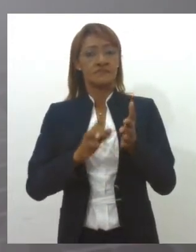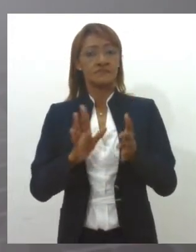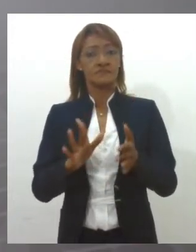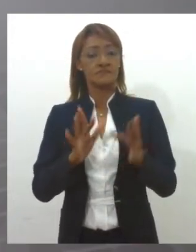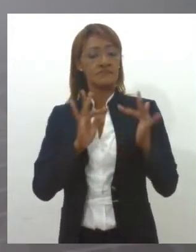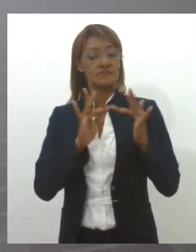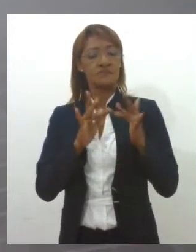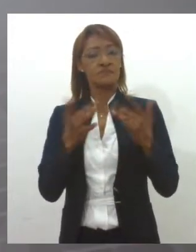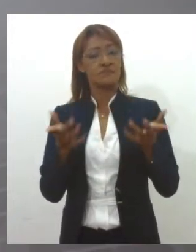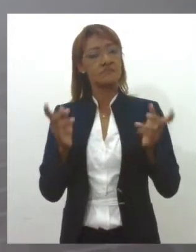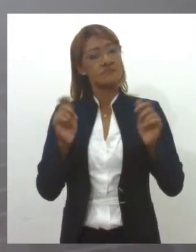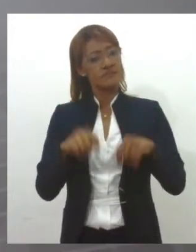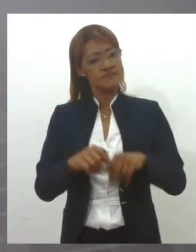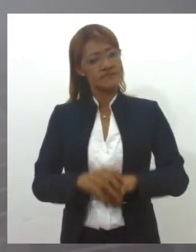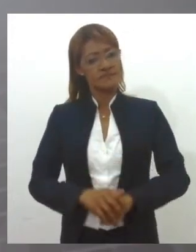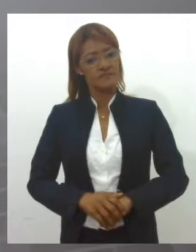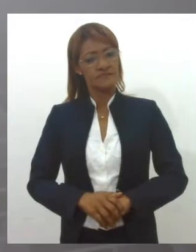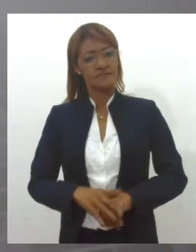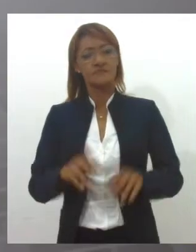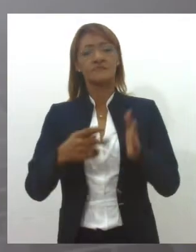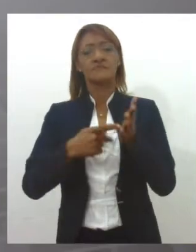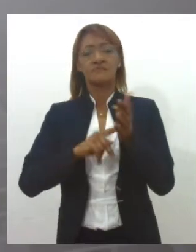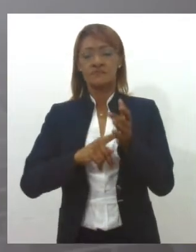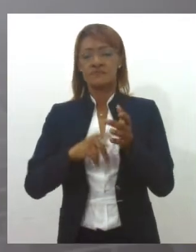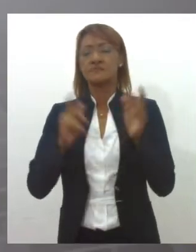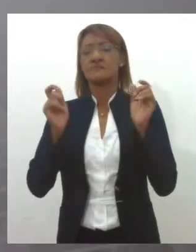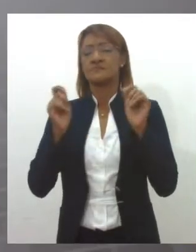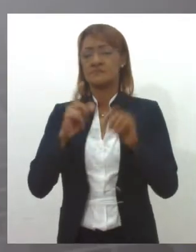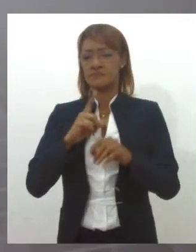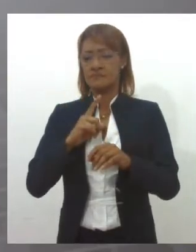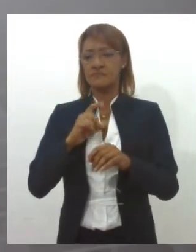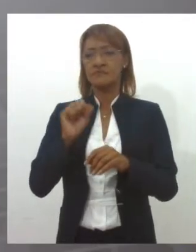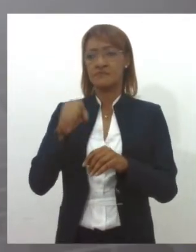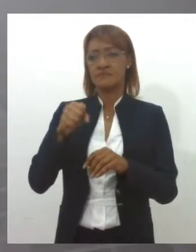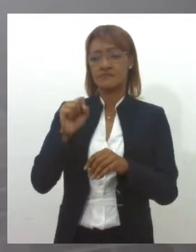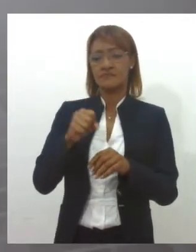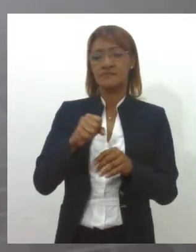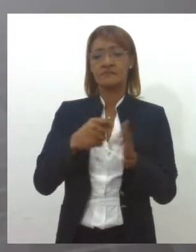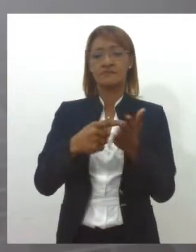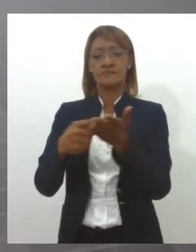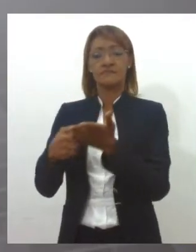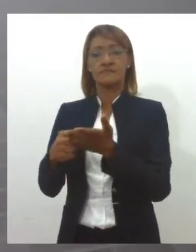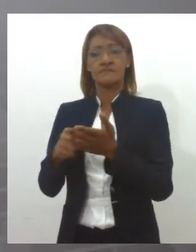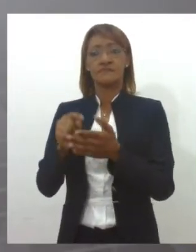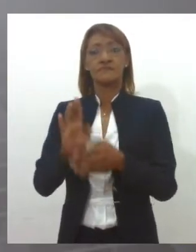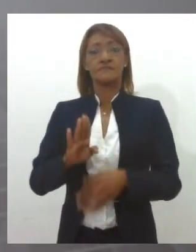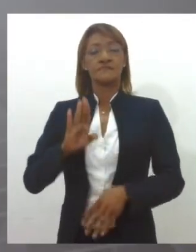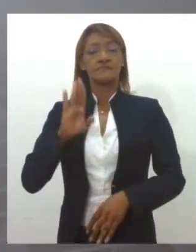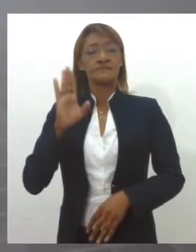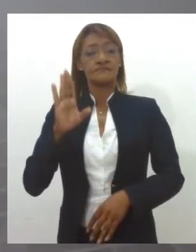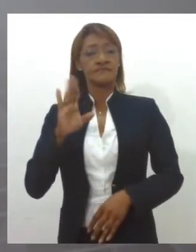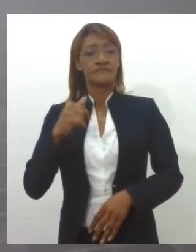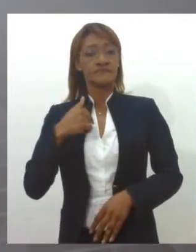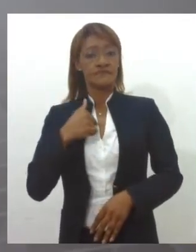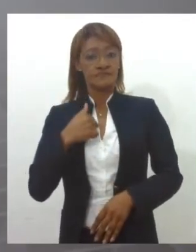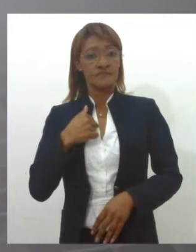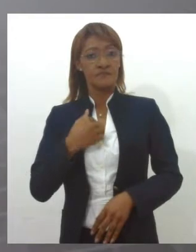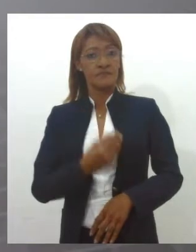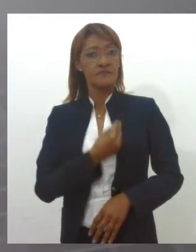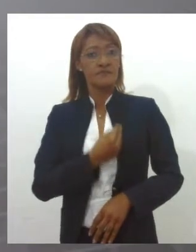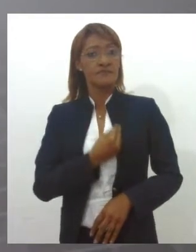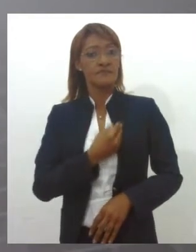participar do processo de negociação com os sindicatos têm suas condições de negociações eleitos em Assembleia eu falo porque eu vendo meio